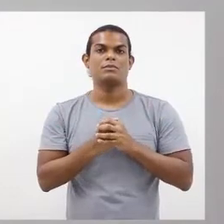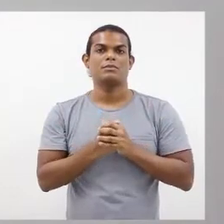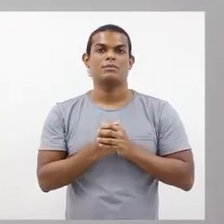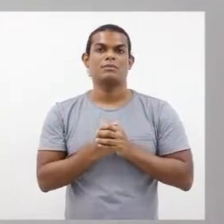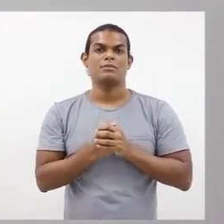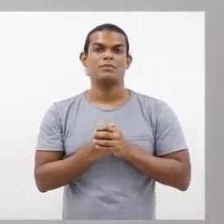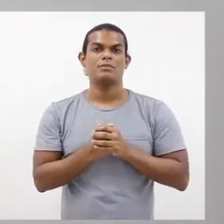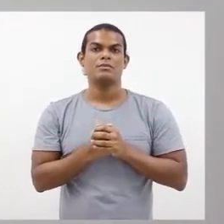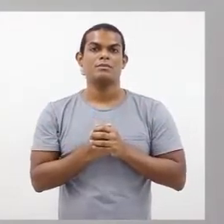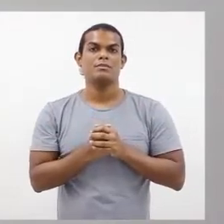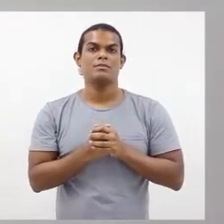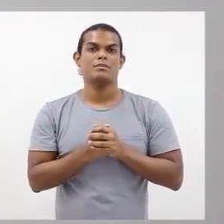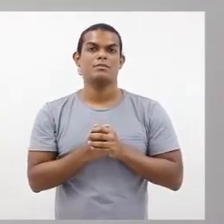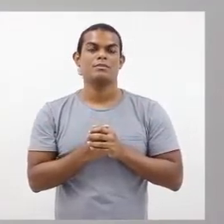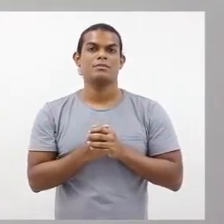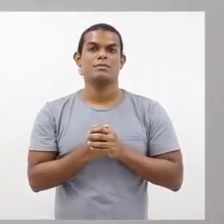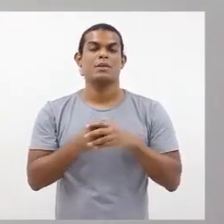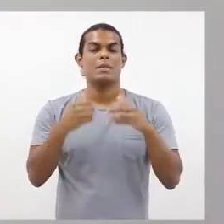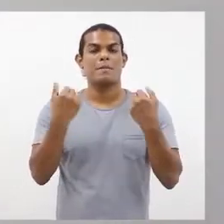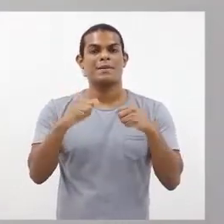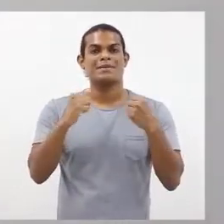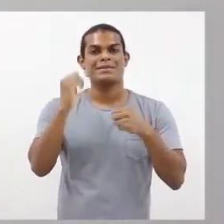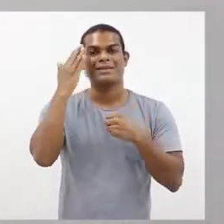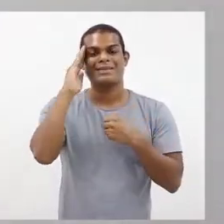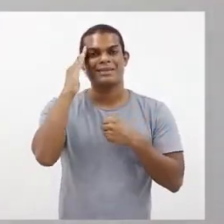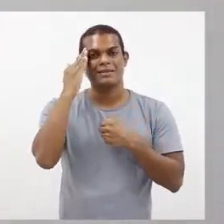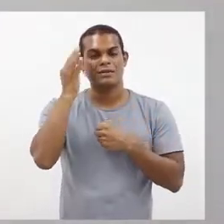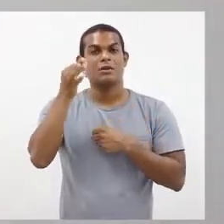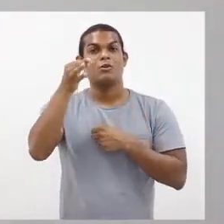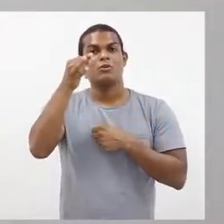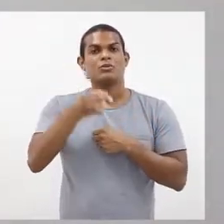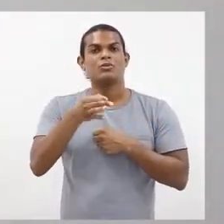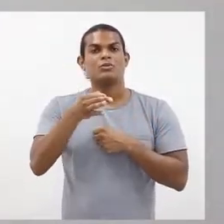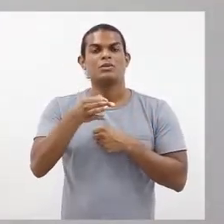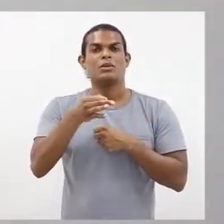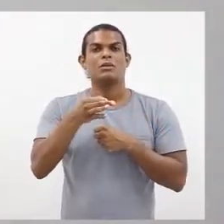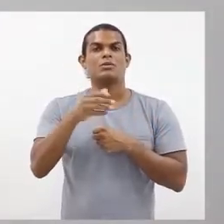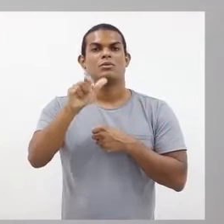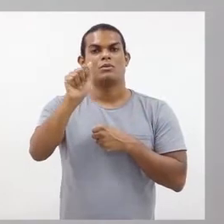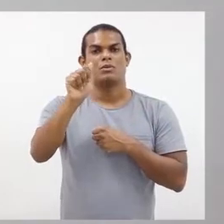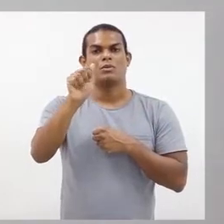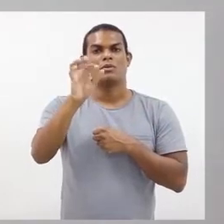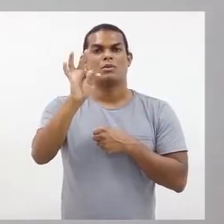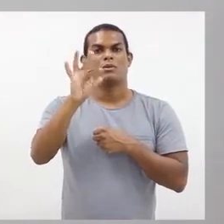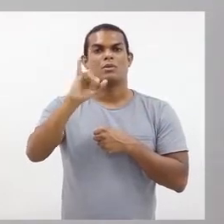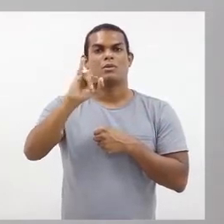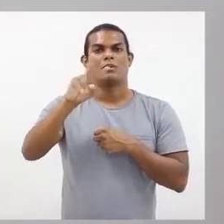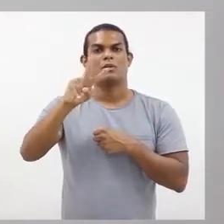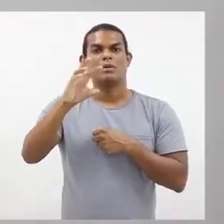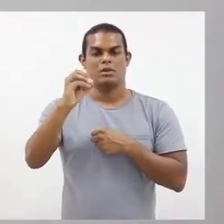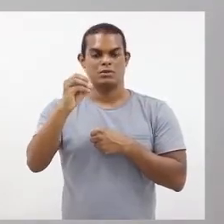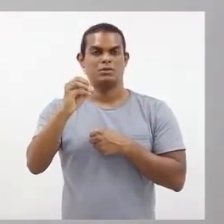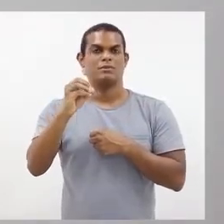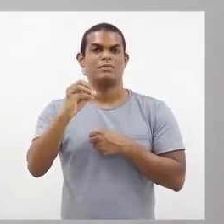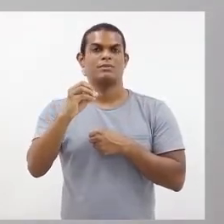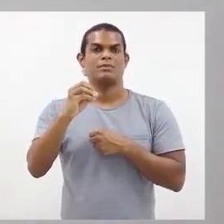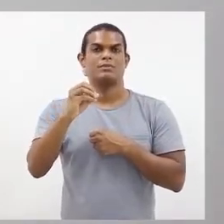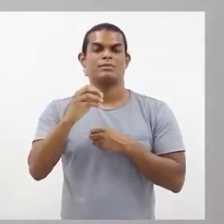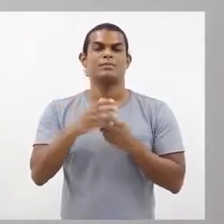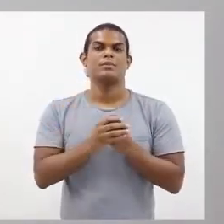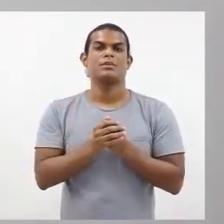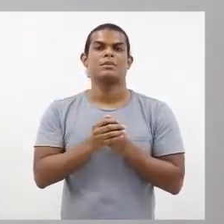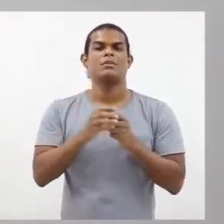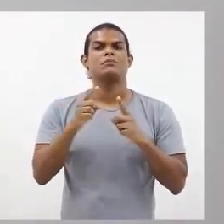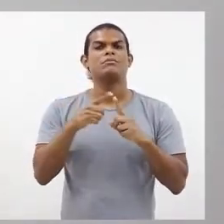patrimonial, eu preciso saber com certeza o que eu entendo como sendo um ativo, tá? Então, a